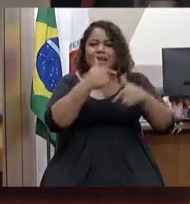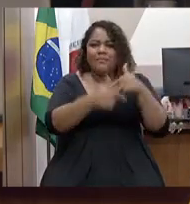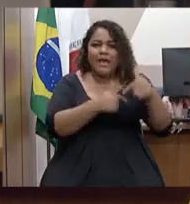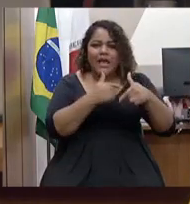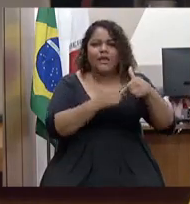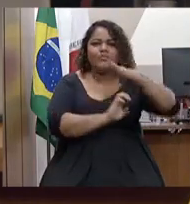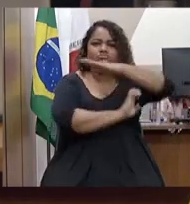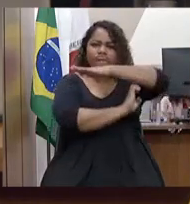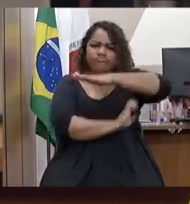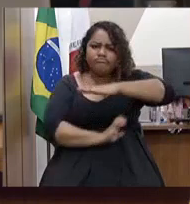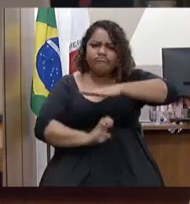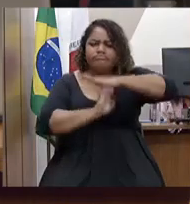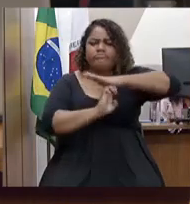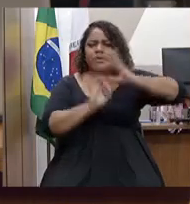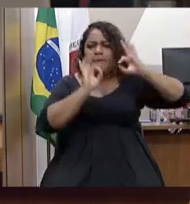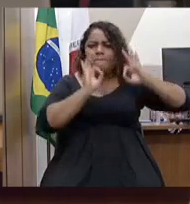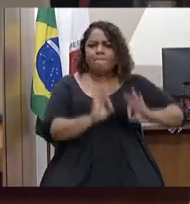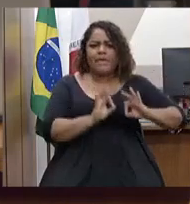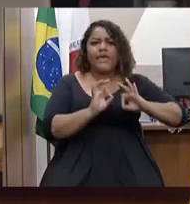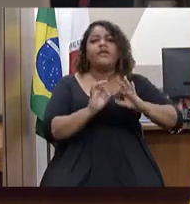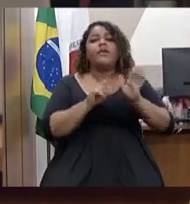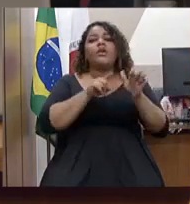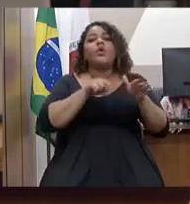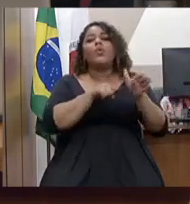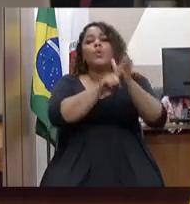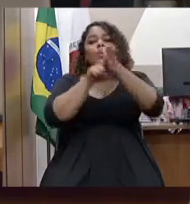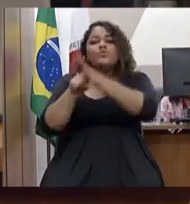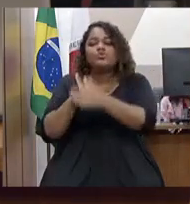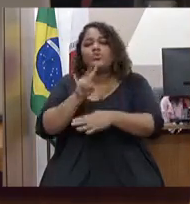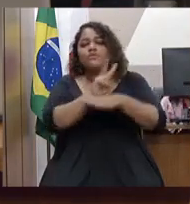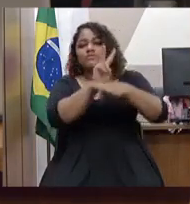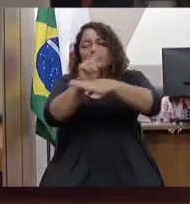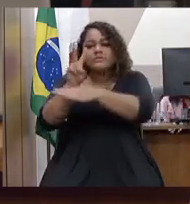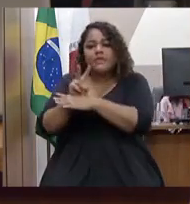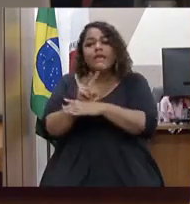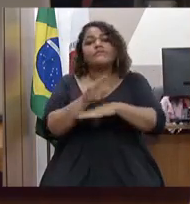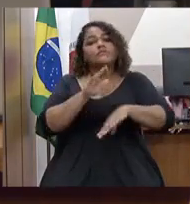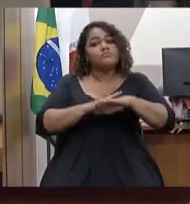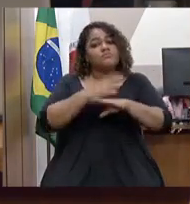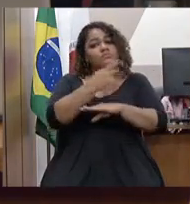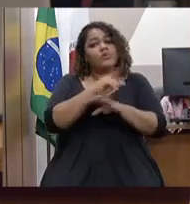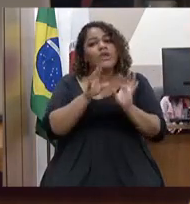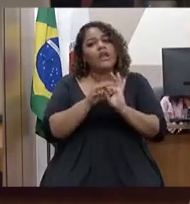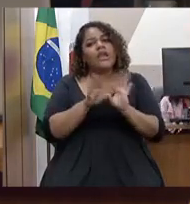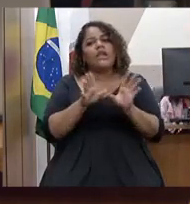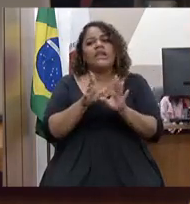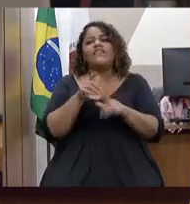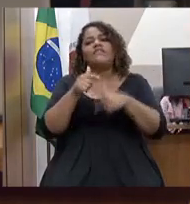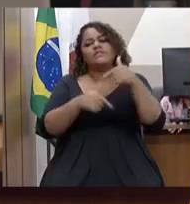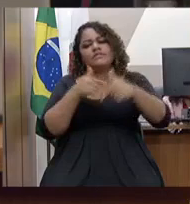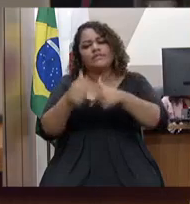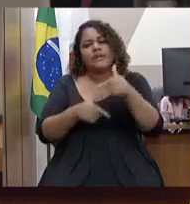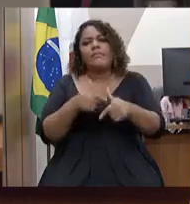reestruturado com os auditores fiscais podendo atuar e aplicar o resultado E a legalidade da Lei